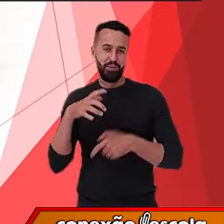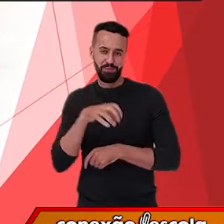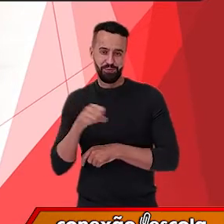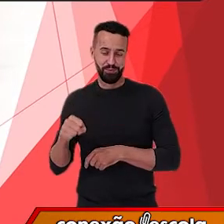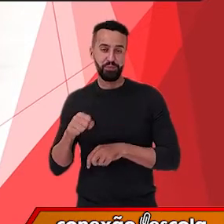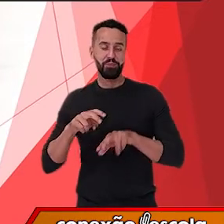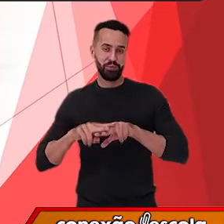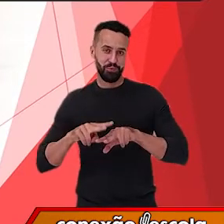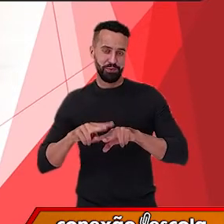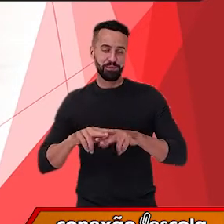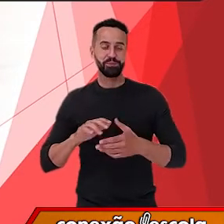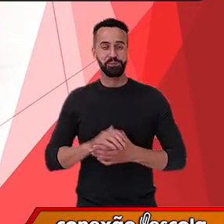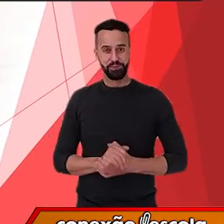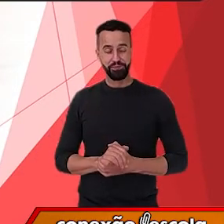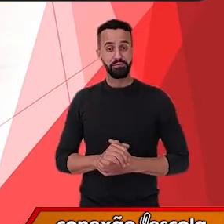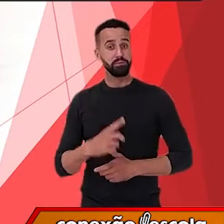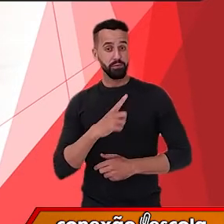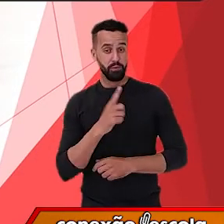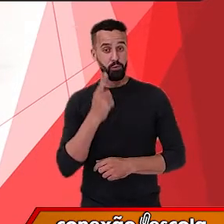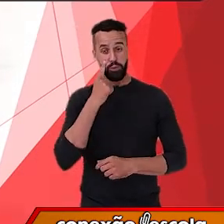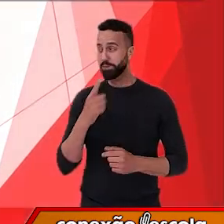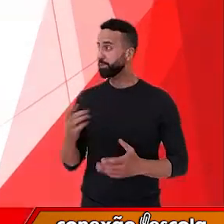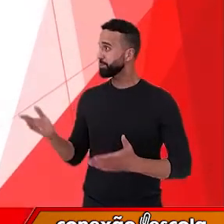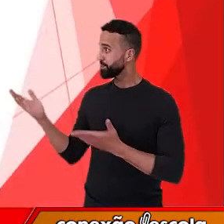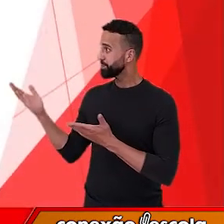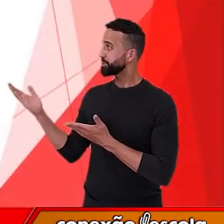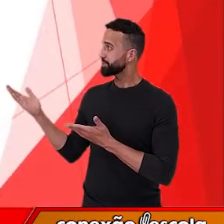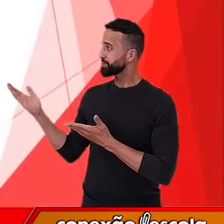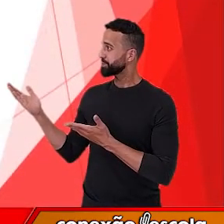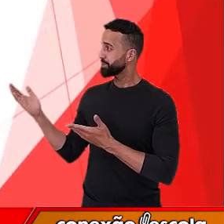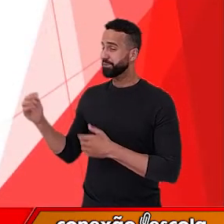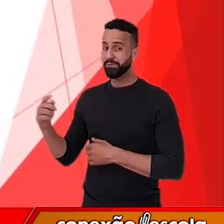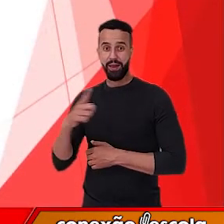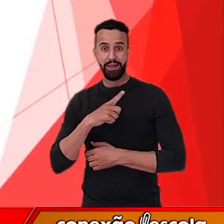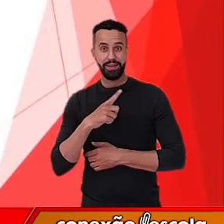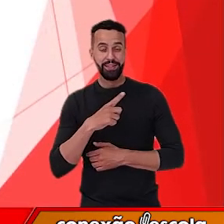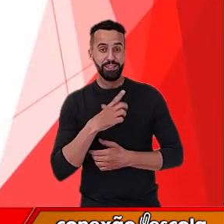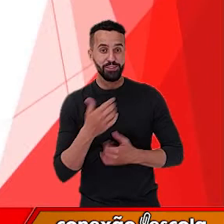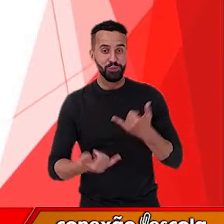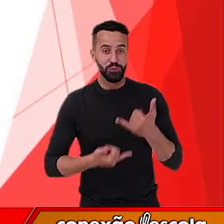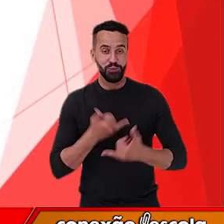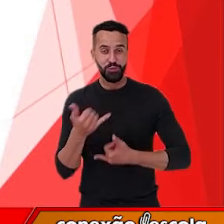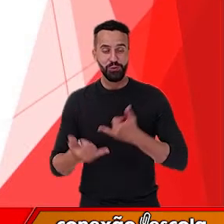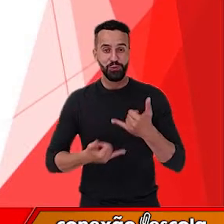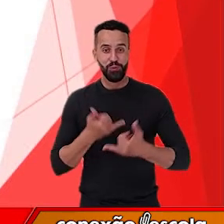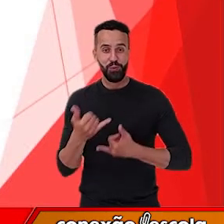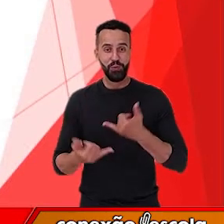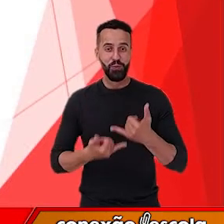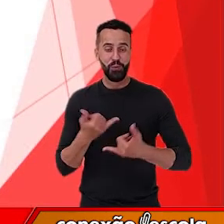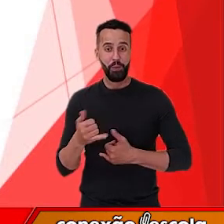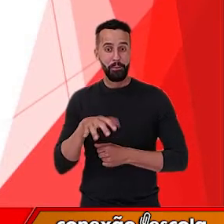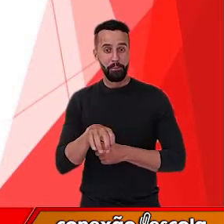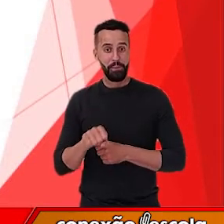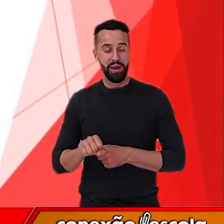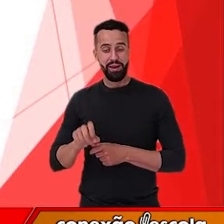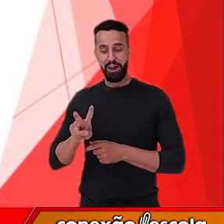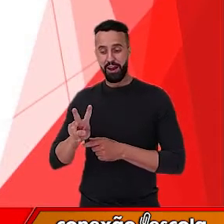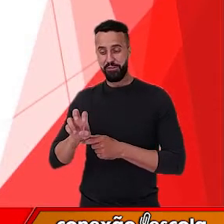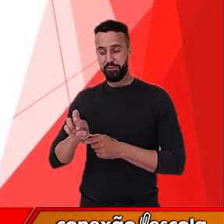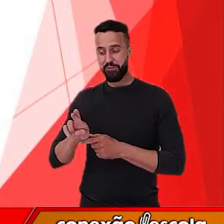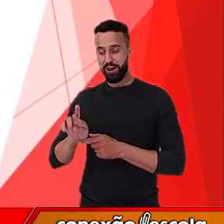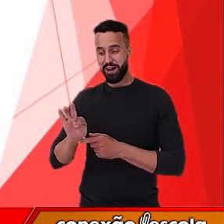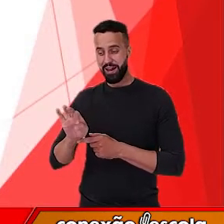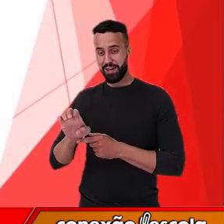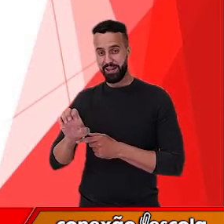captura. Agora, veja nessa imagem. Aqui nós temos o jogo Pega Varetas. Ele é um tipo de jogo